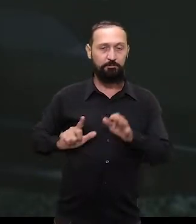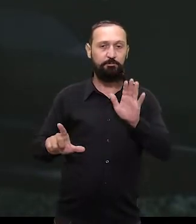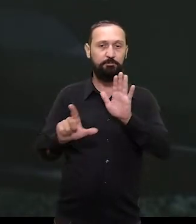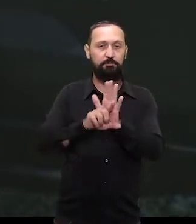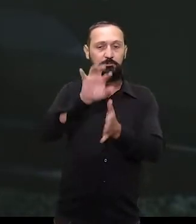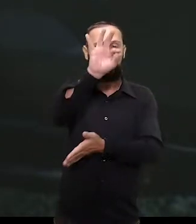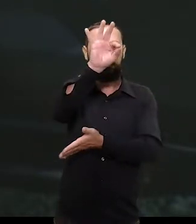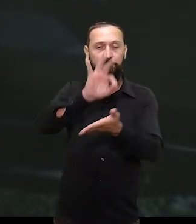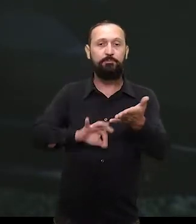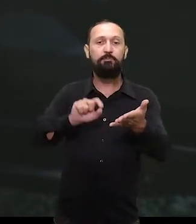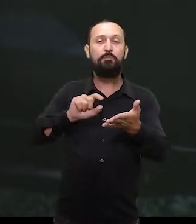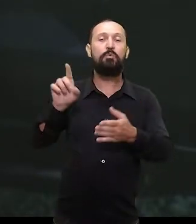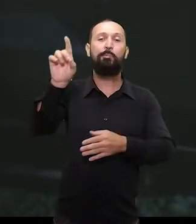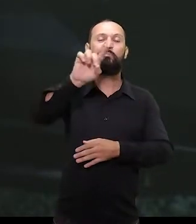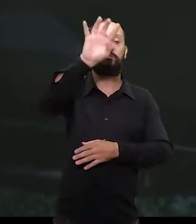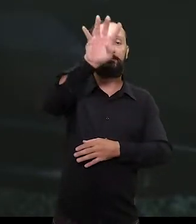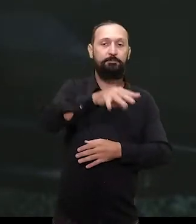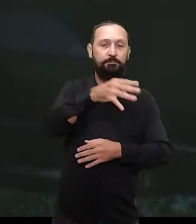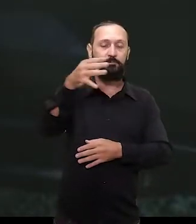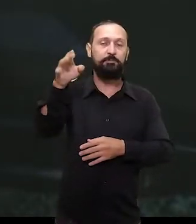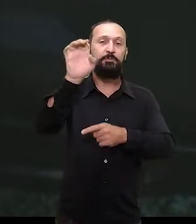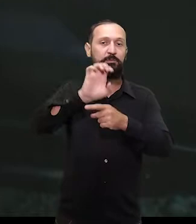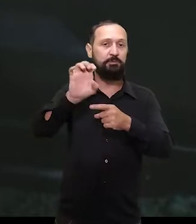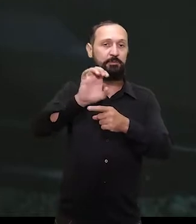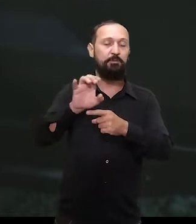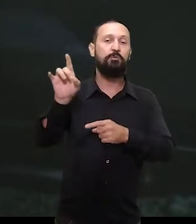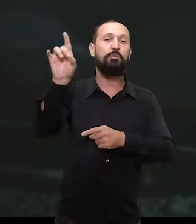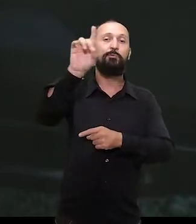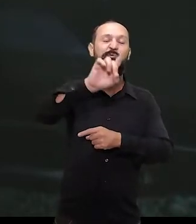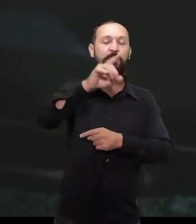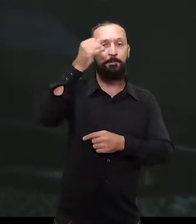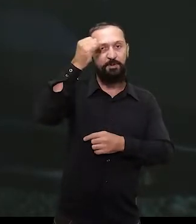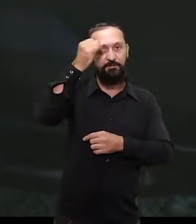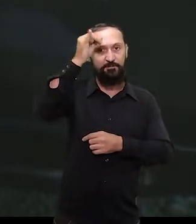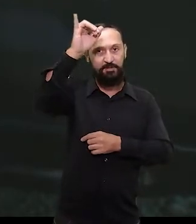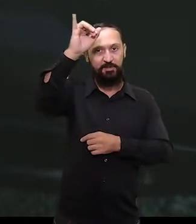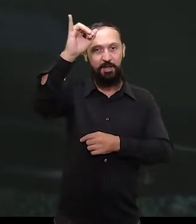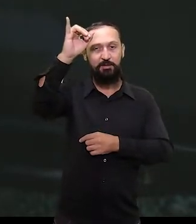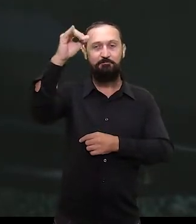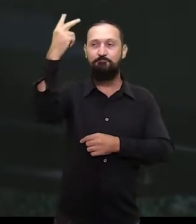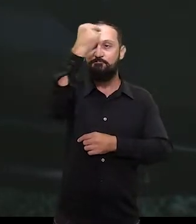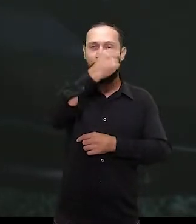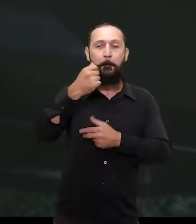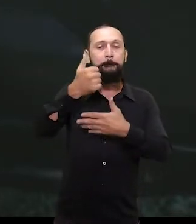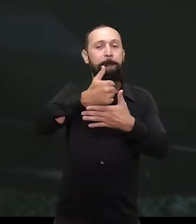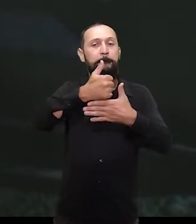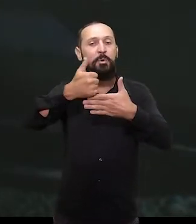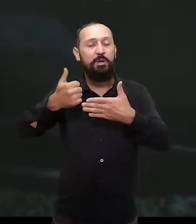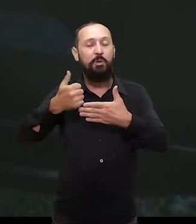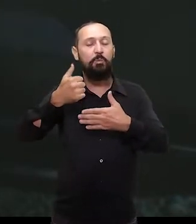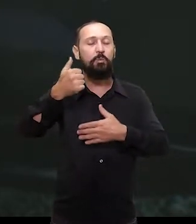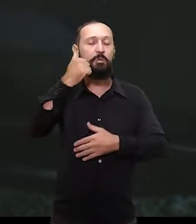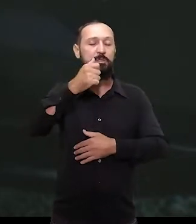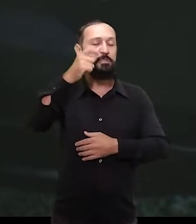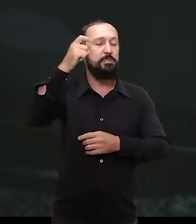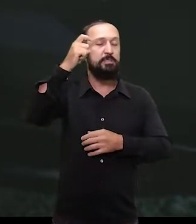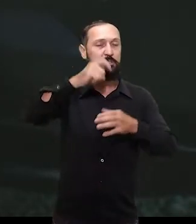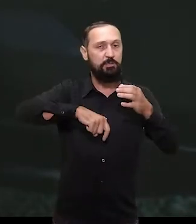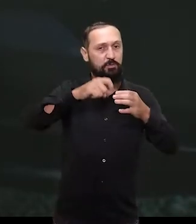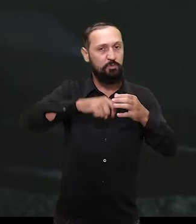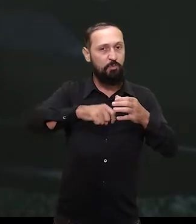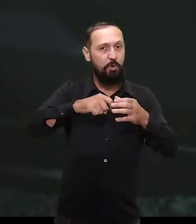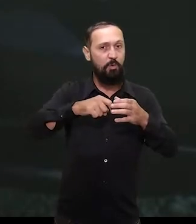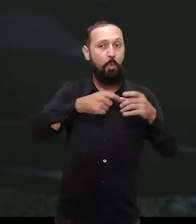uma lei que institui o calendário oficial no estado e o dia o combate do assédio moral e sexual contra as mulheres